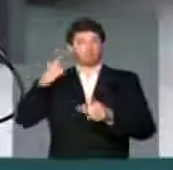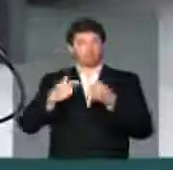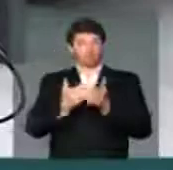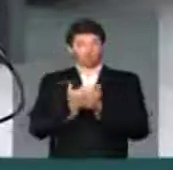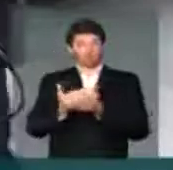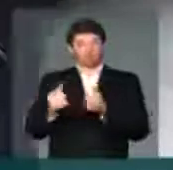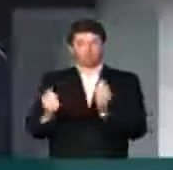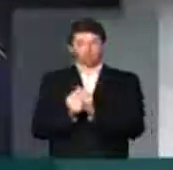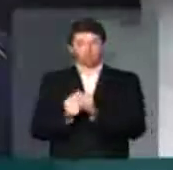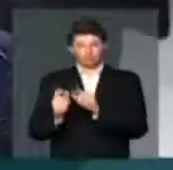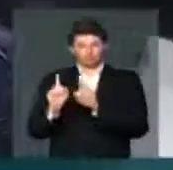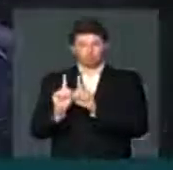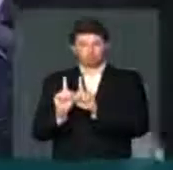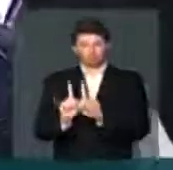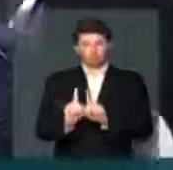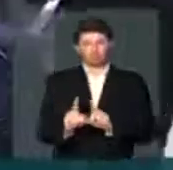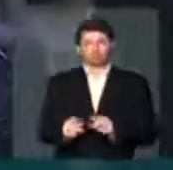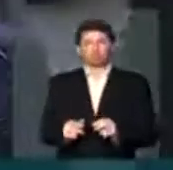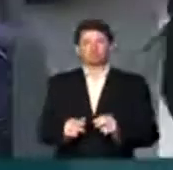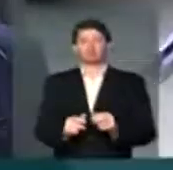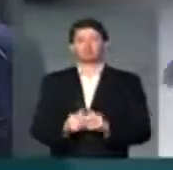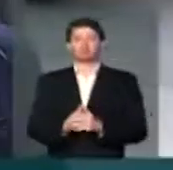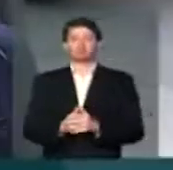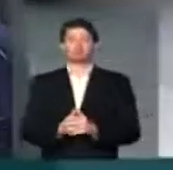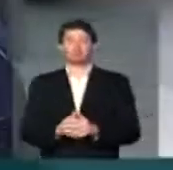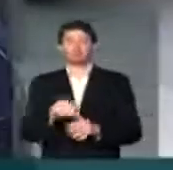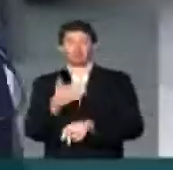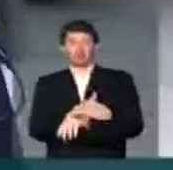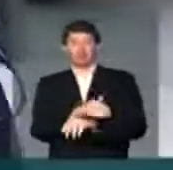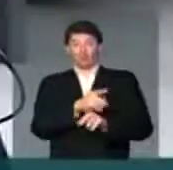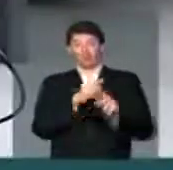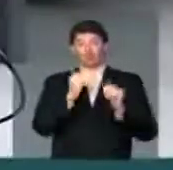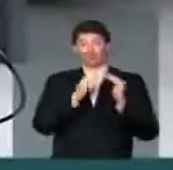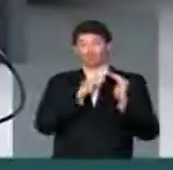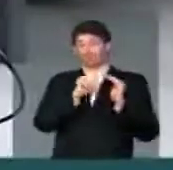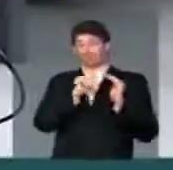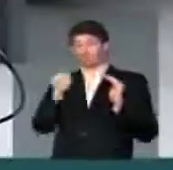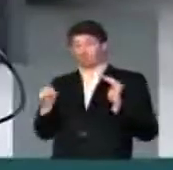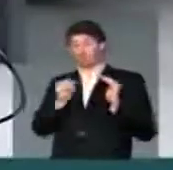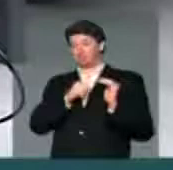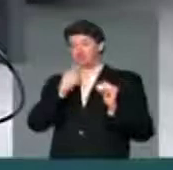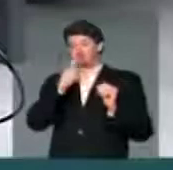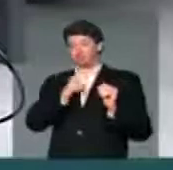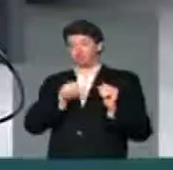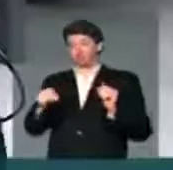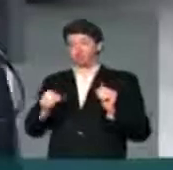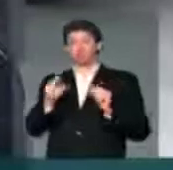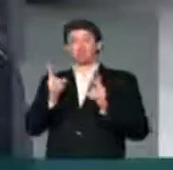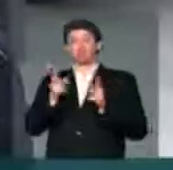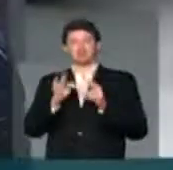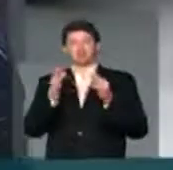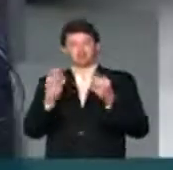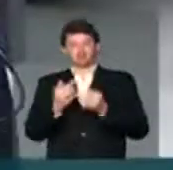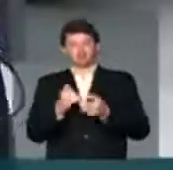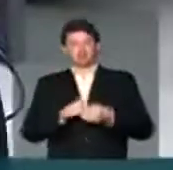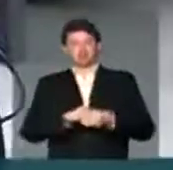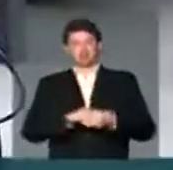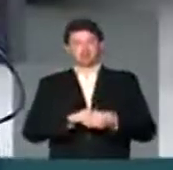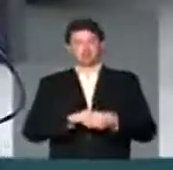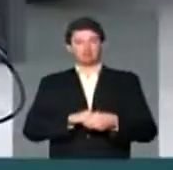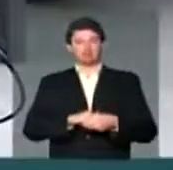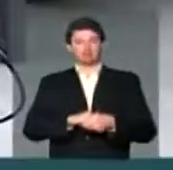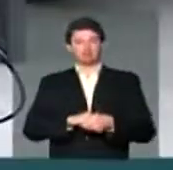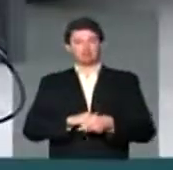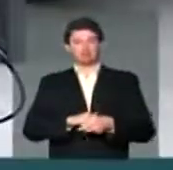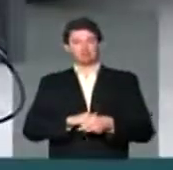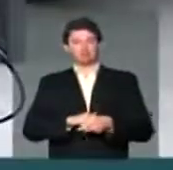juntos, fomos vizinhos de ruas, sobretudo da minha família, e nos